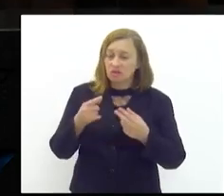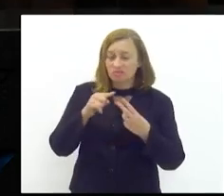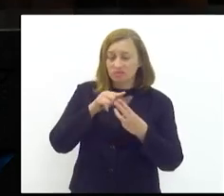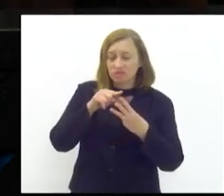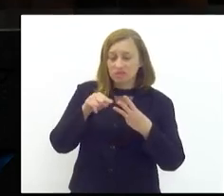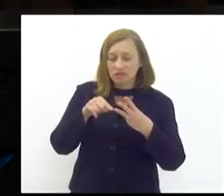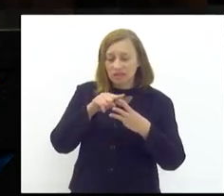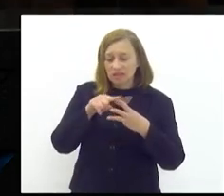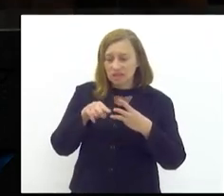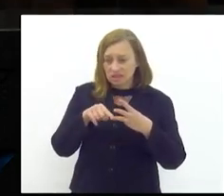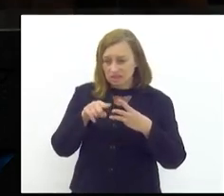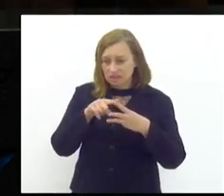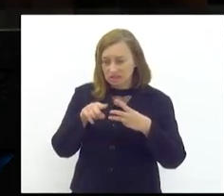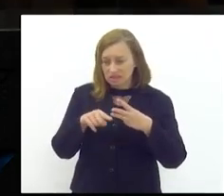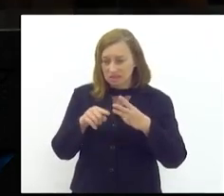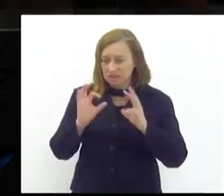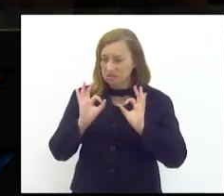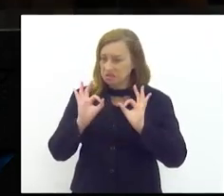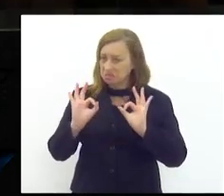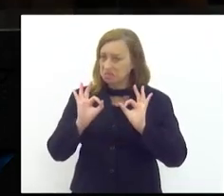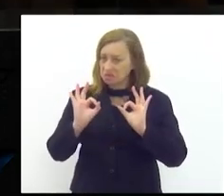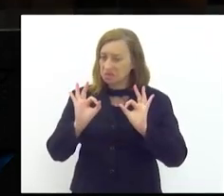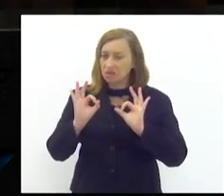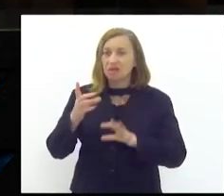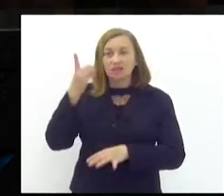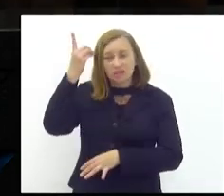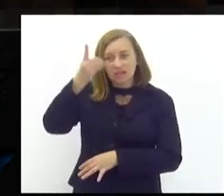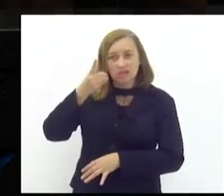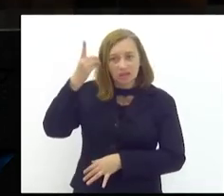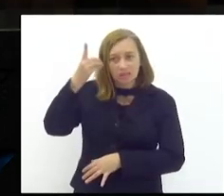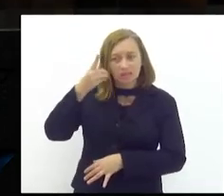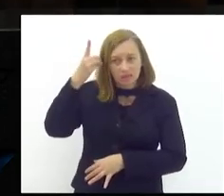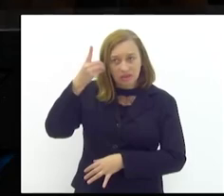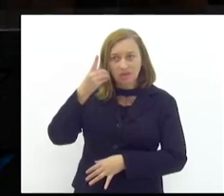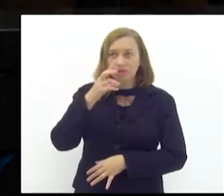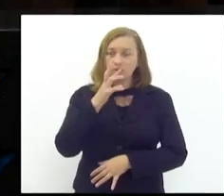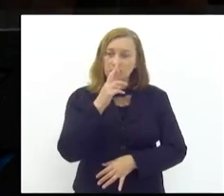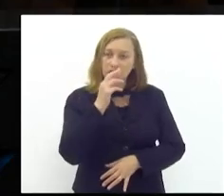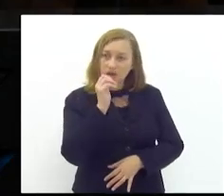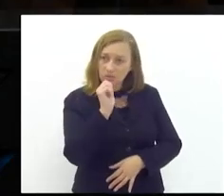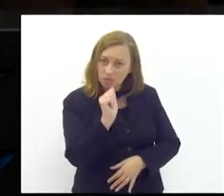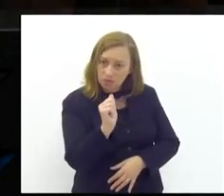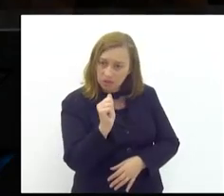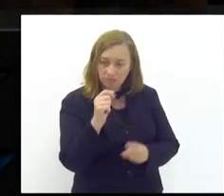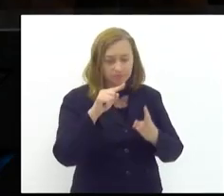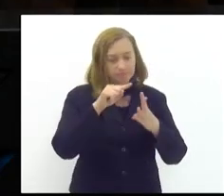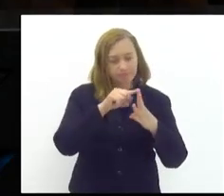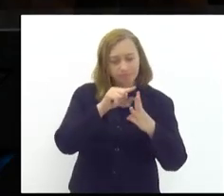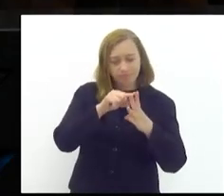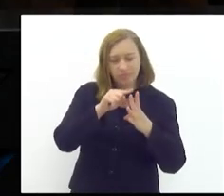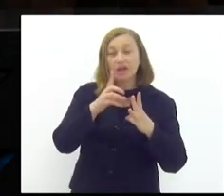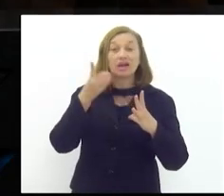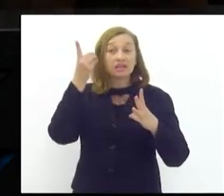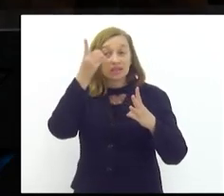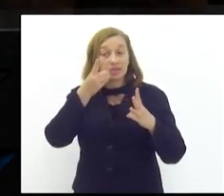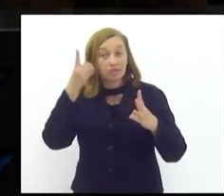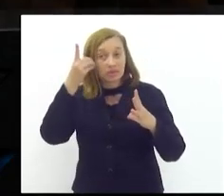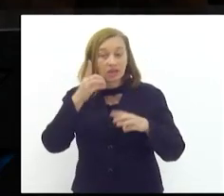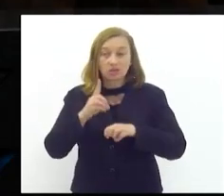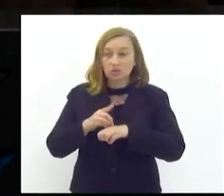juristas Deputado Rodrigo Amorim Deputado Dr